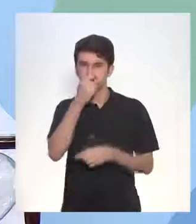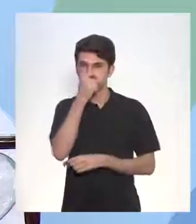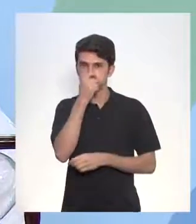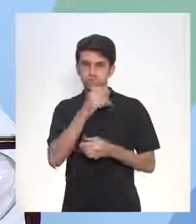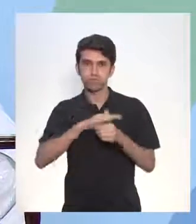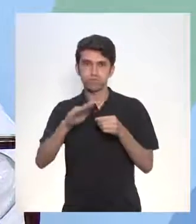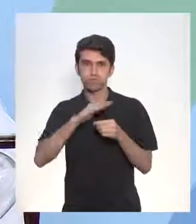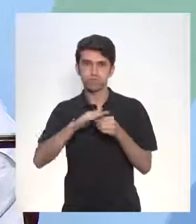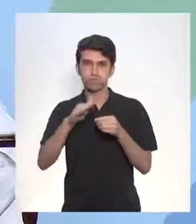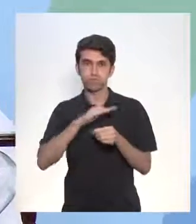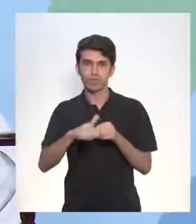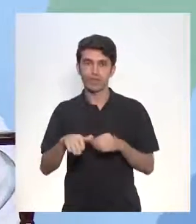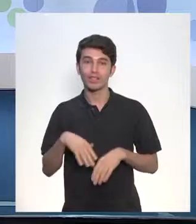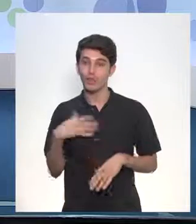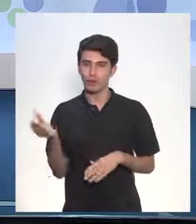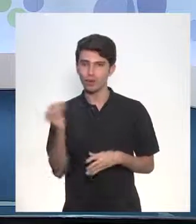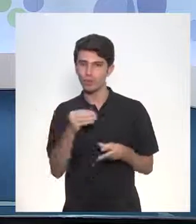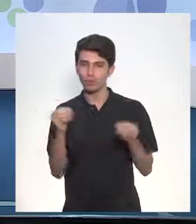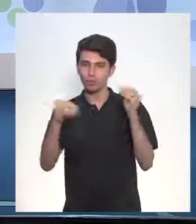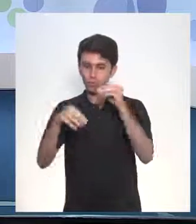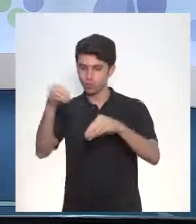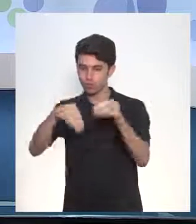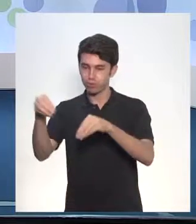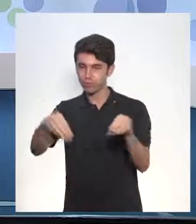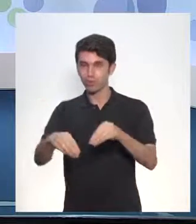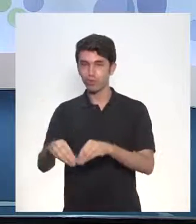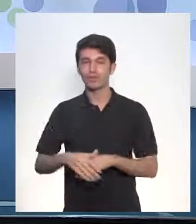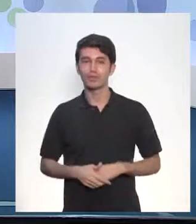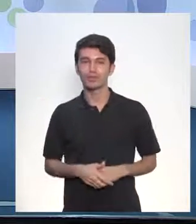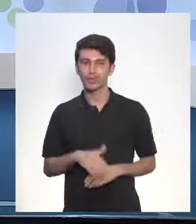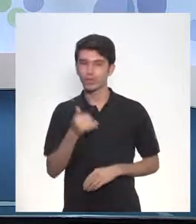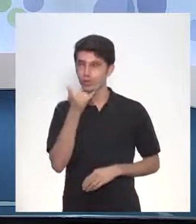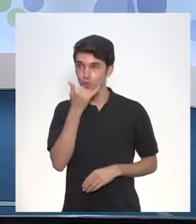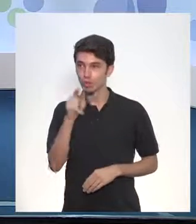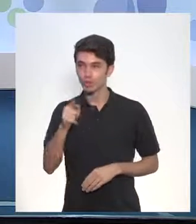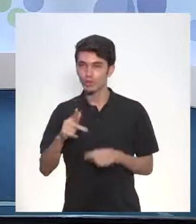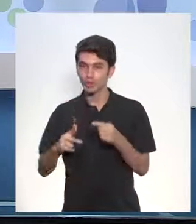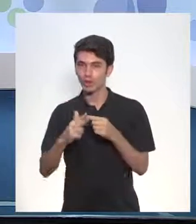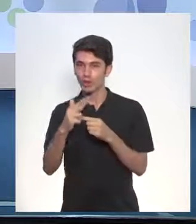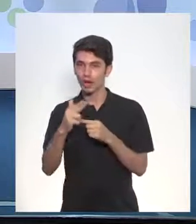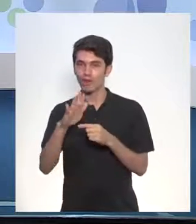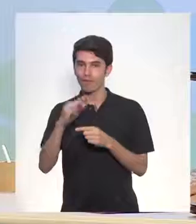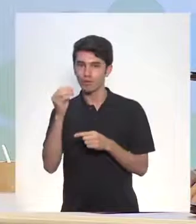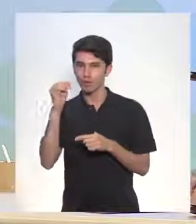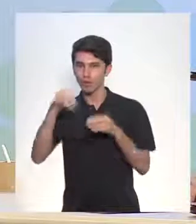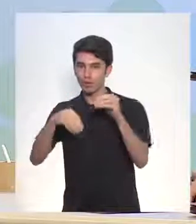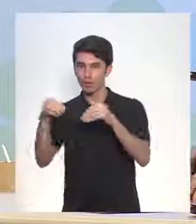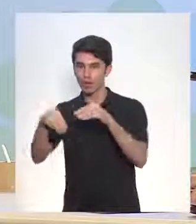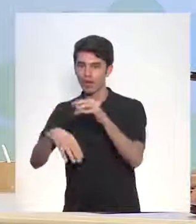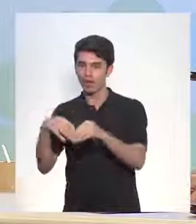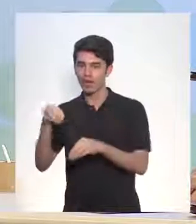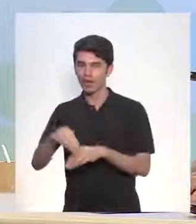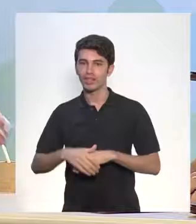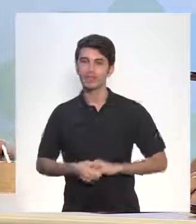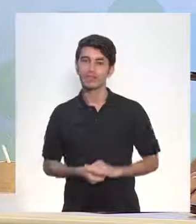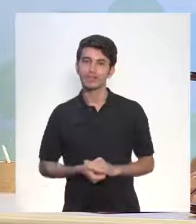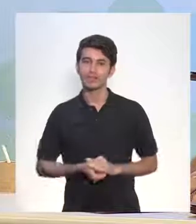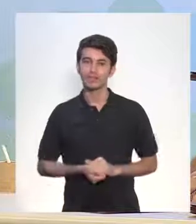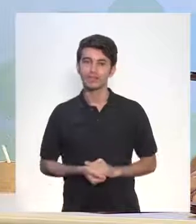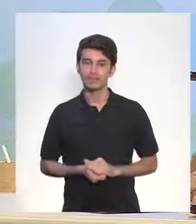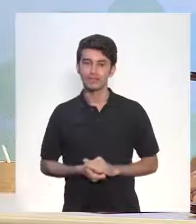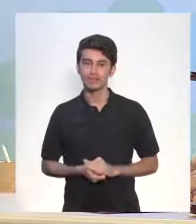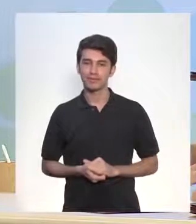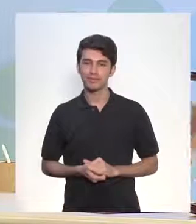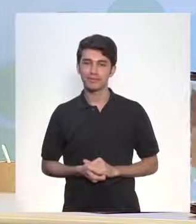gente. Então, vamos lotar aqui, Pro? Eu vou fazer o seguinte, desculpa te interromper, vamos lotar aqui, Correto. Vamos colocar a